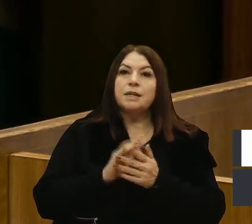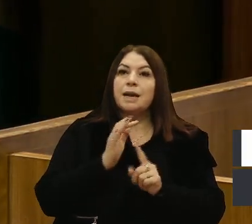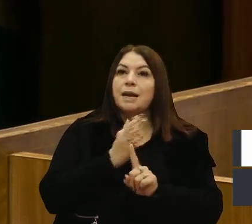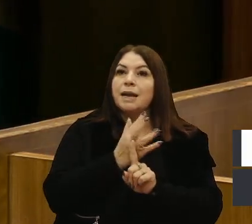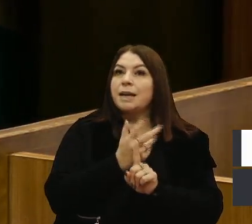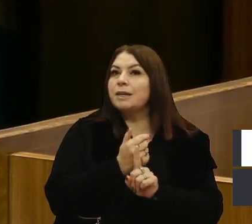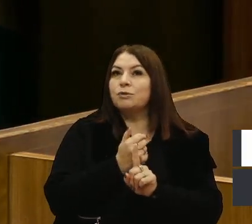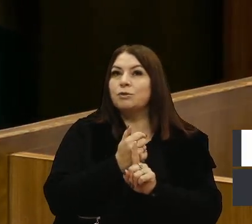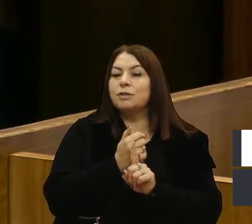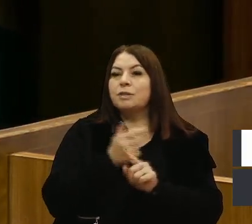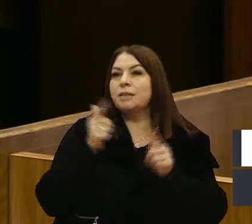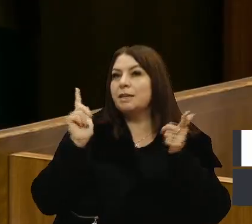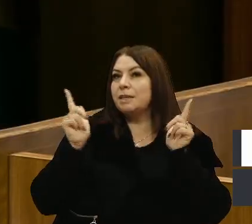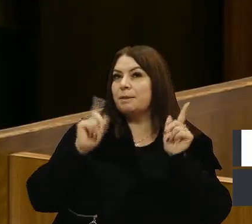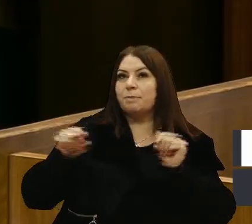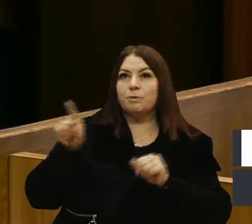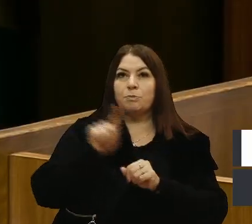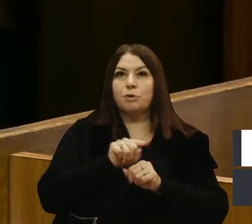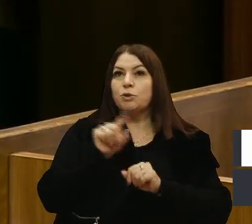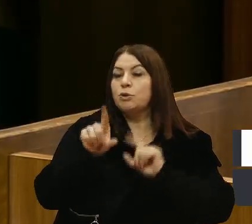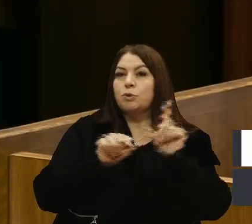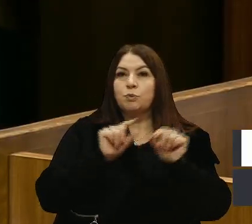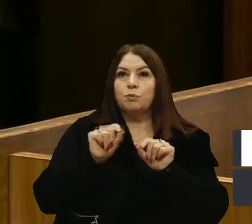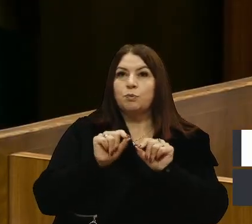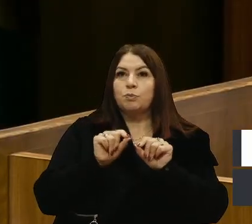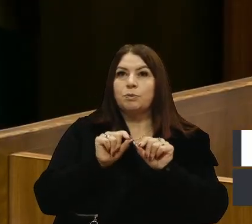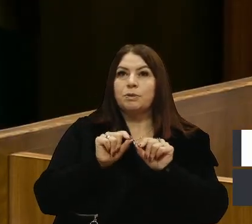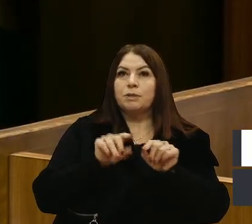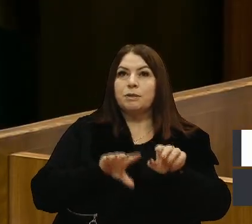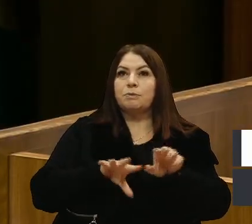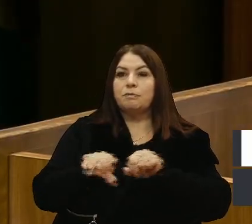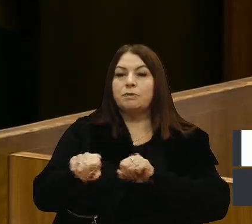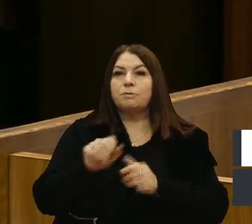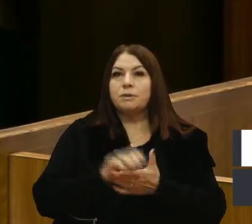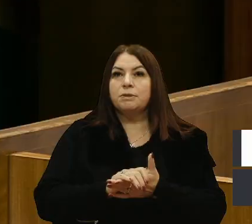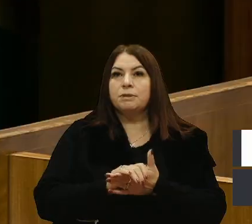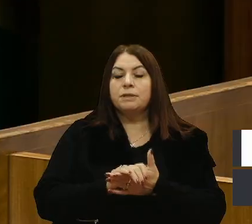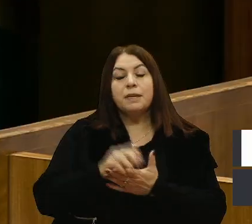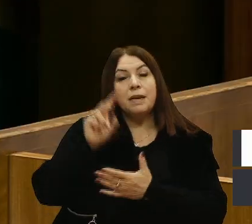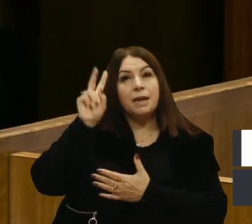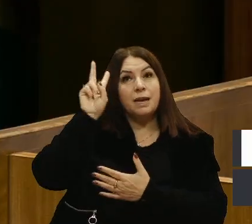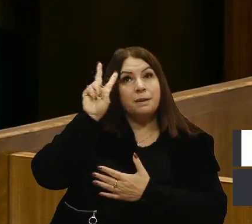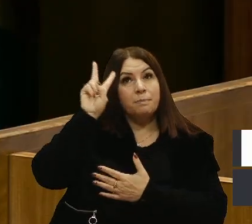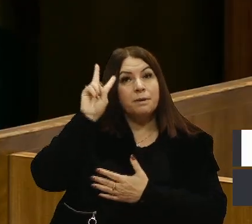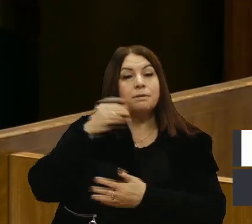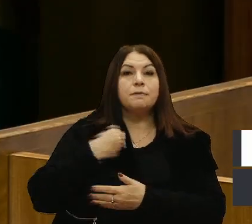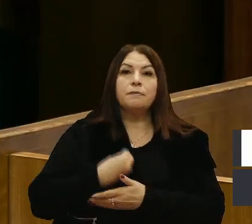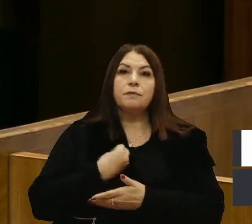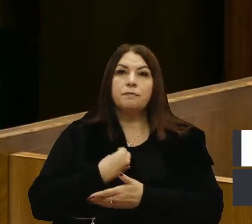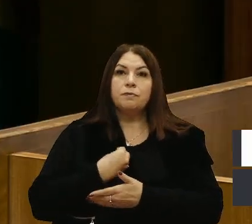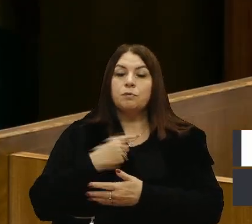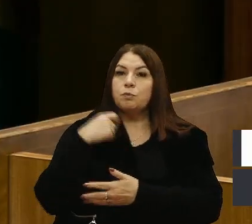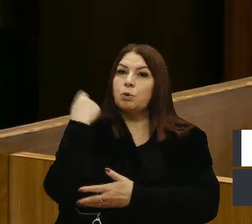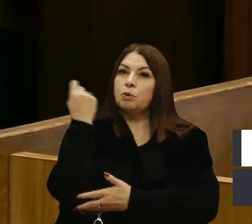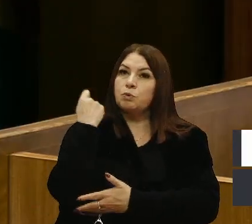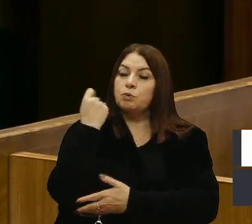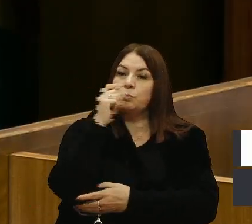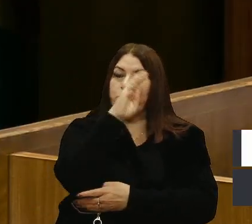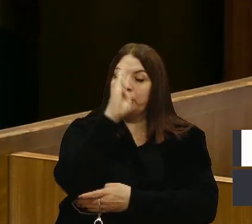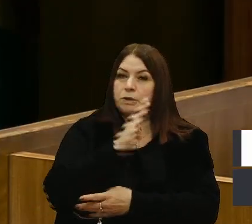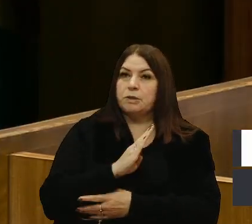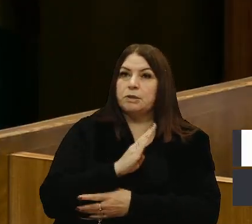não é entretenimento opcional, é formação, ela é memória viva. No Rio Grande do Sul e no